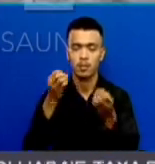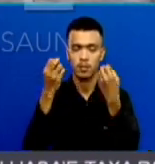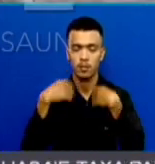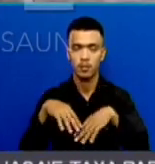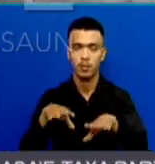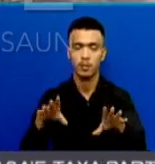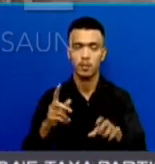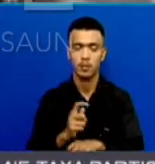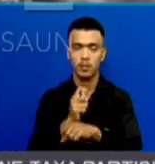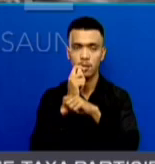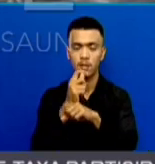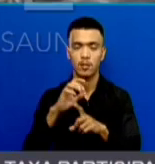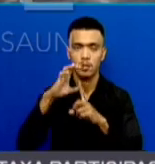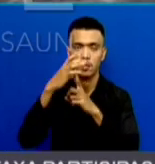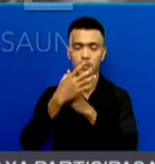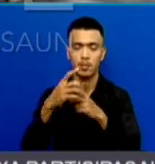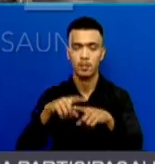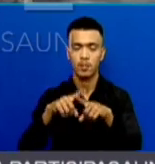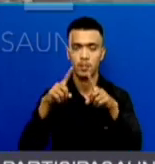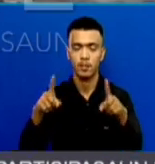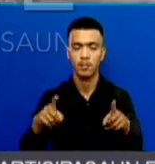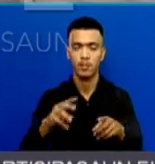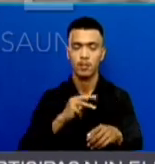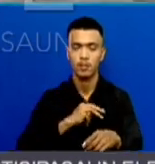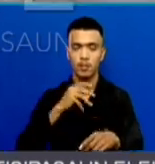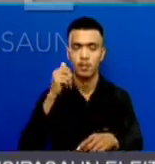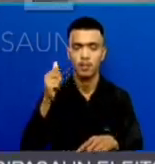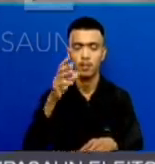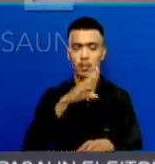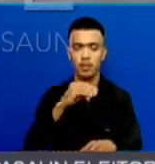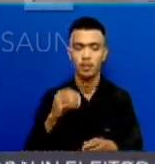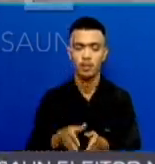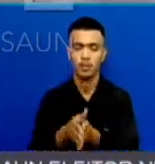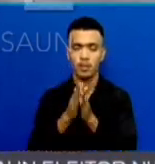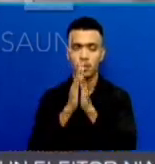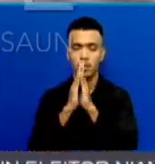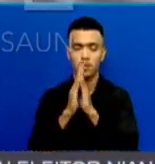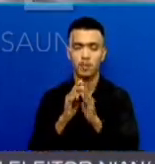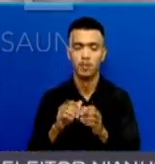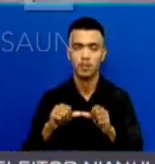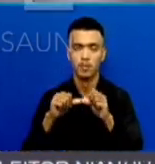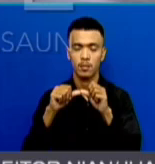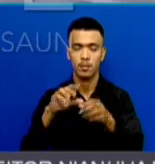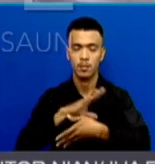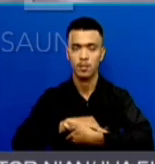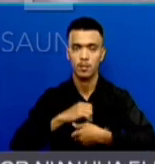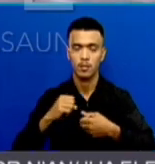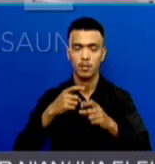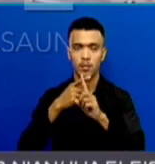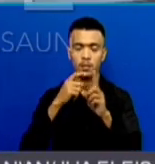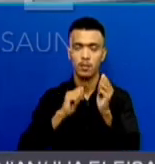o di Tarabandu mabiare marina suku mometa no usube mas suku baloi continua sobu husi